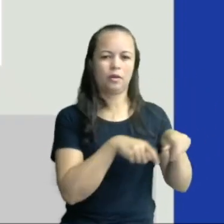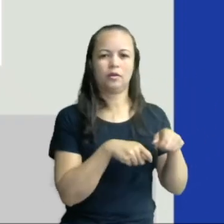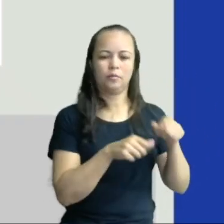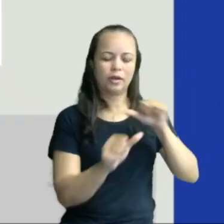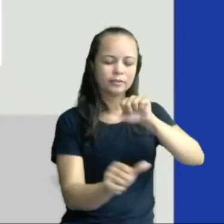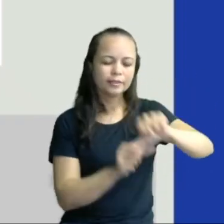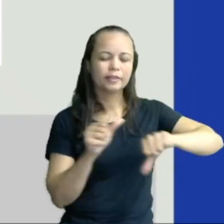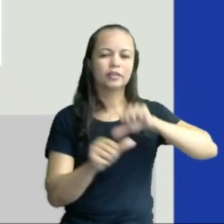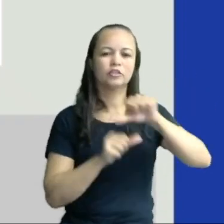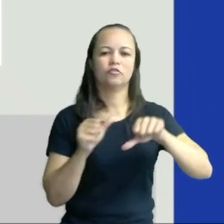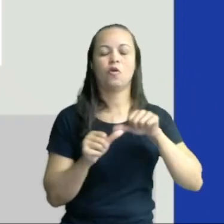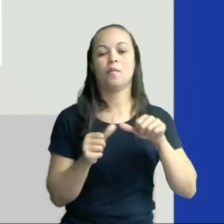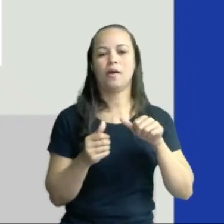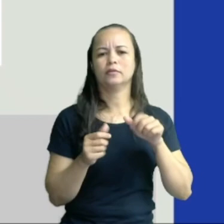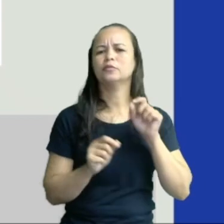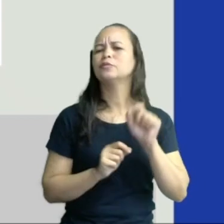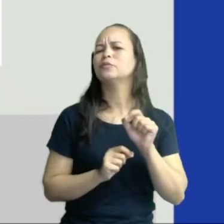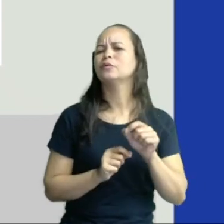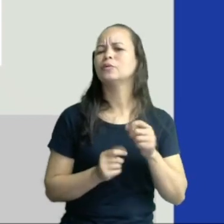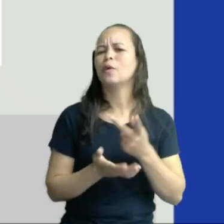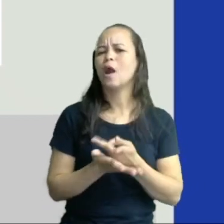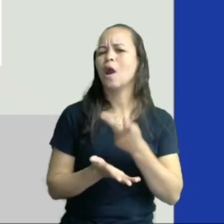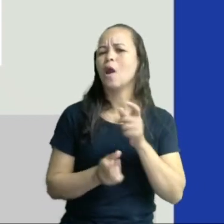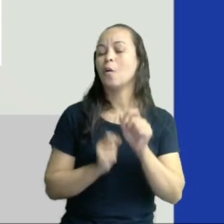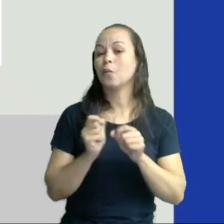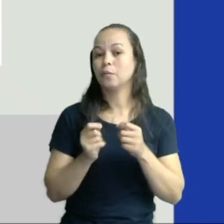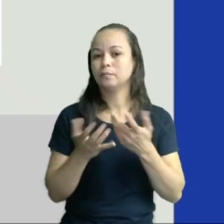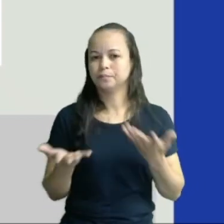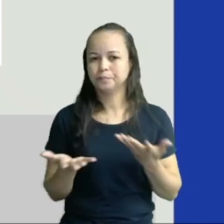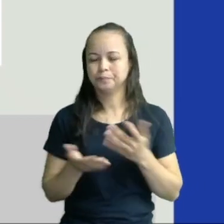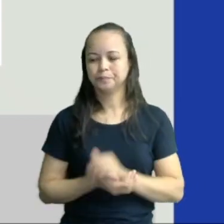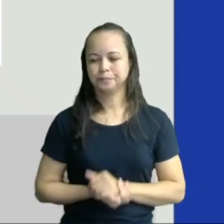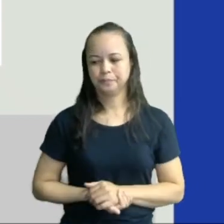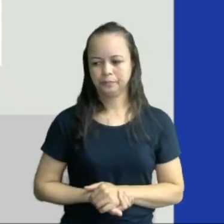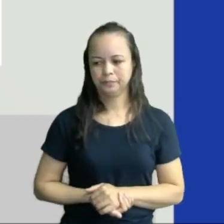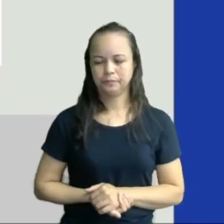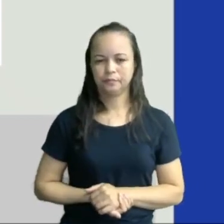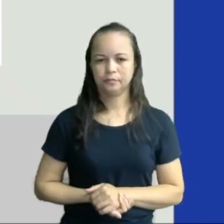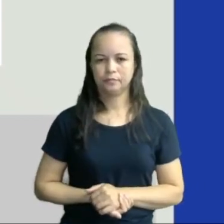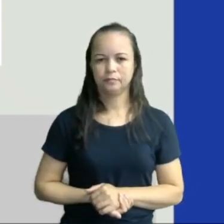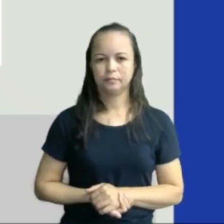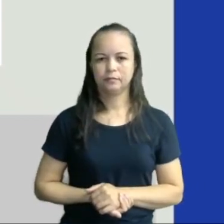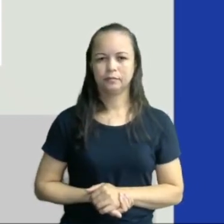serem transformados em mercadorias. O que é que são isso?